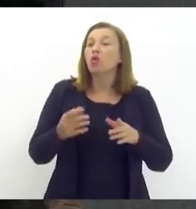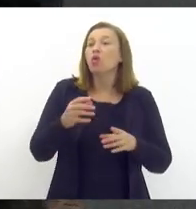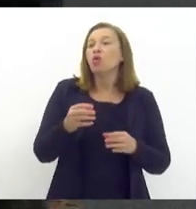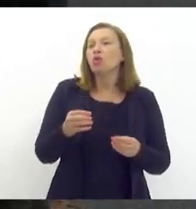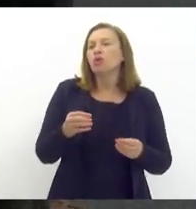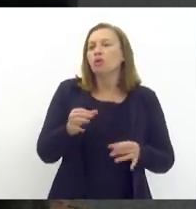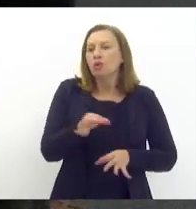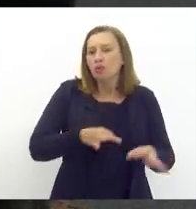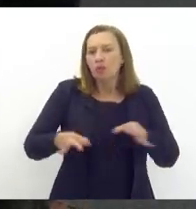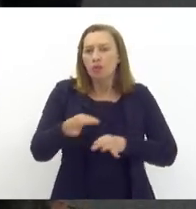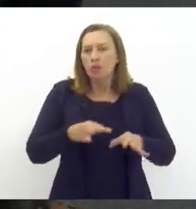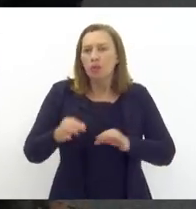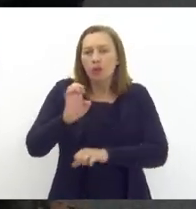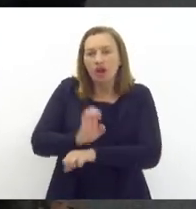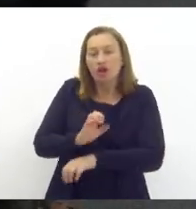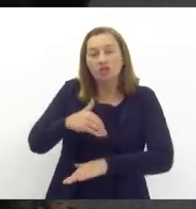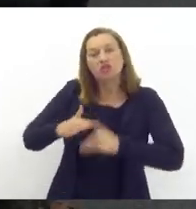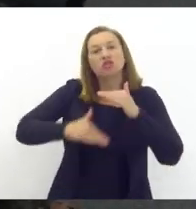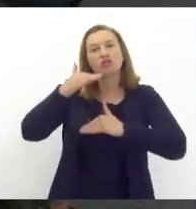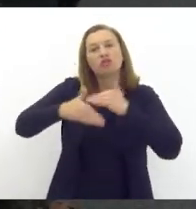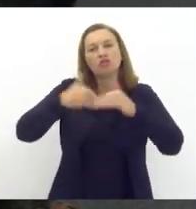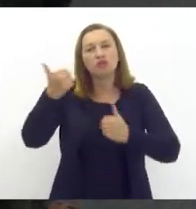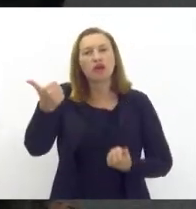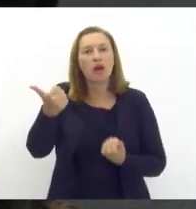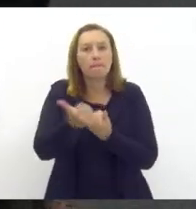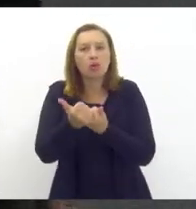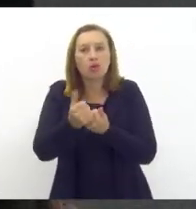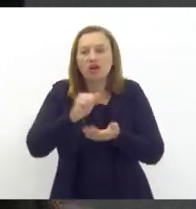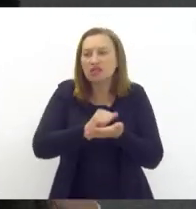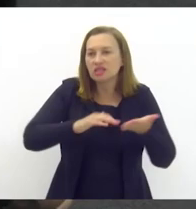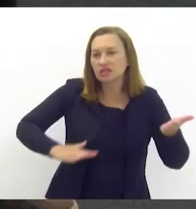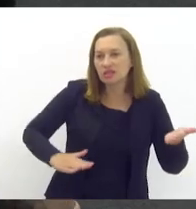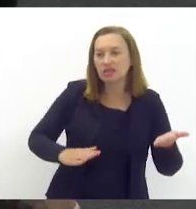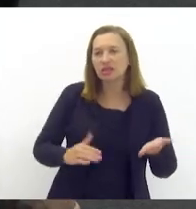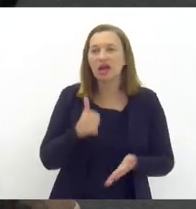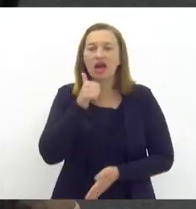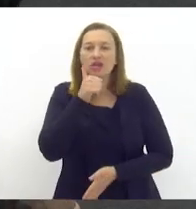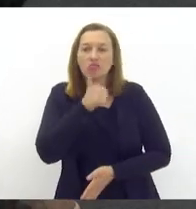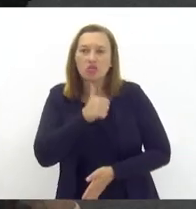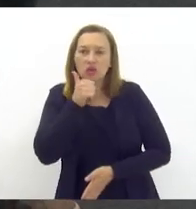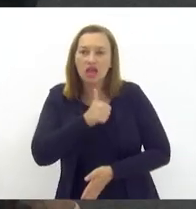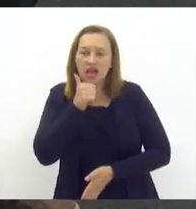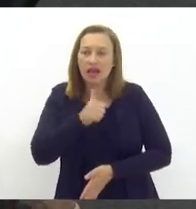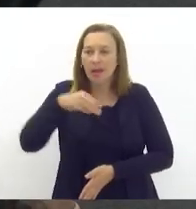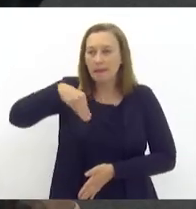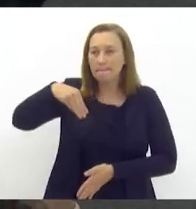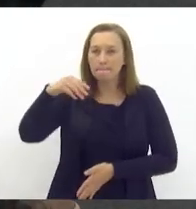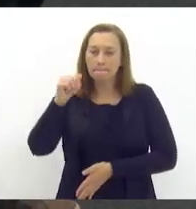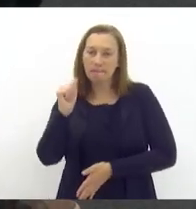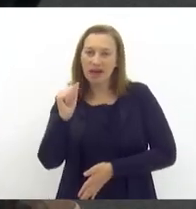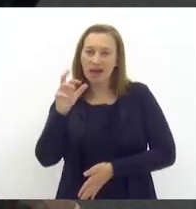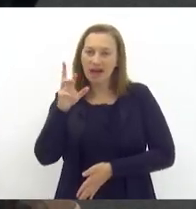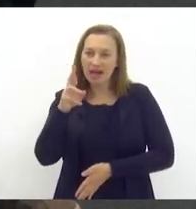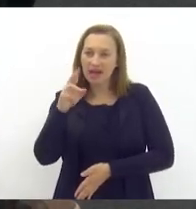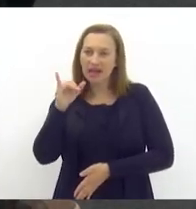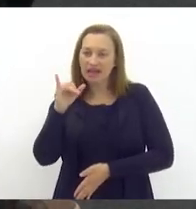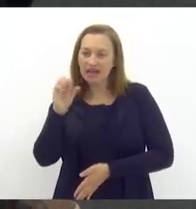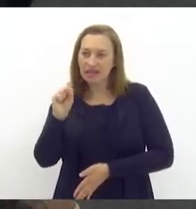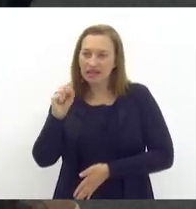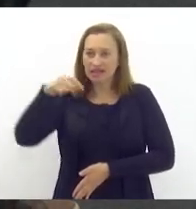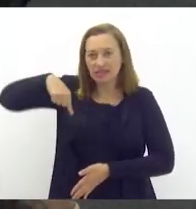de Desenvolvimento e Apoio às Atividades das Mulheres Marisqueiras no Estado do Rio de Janeiro,